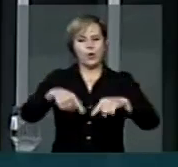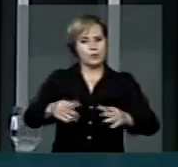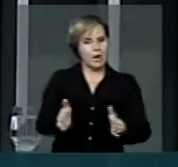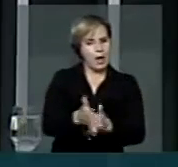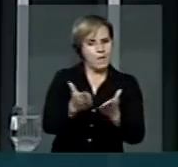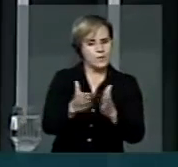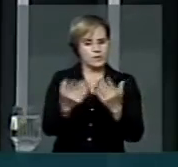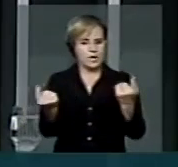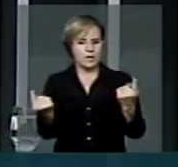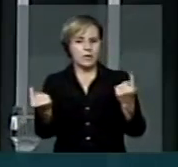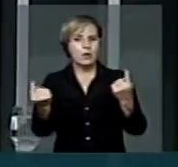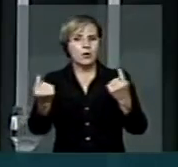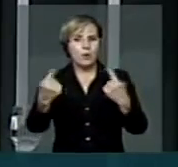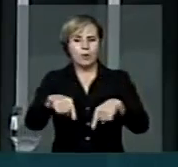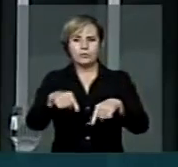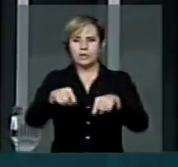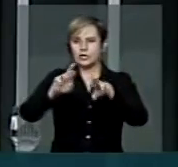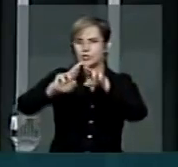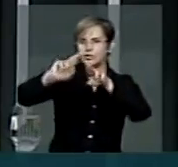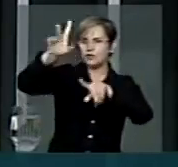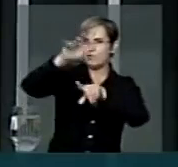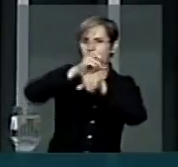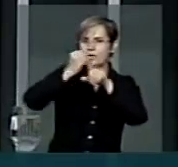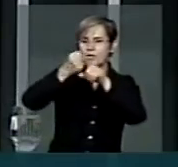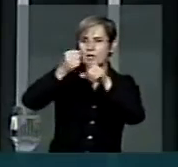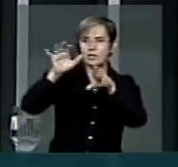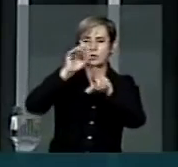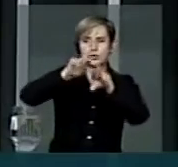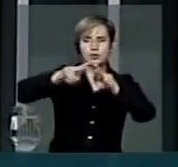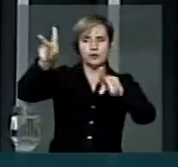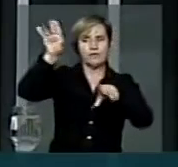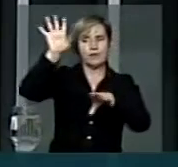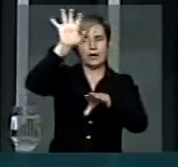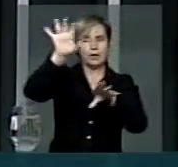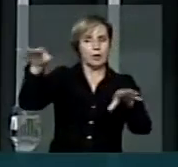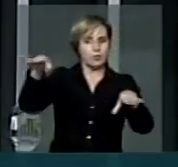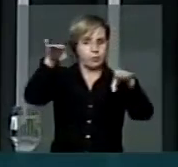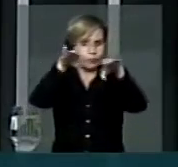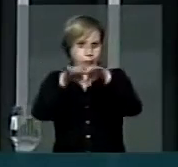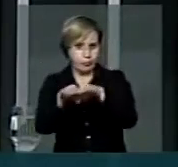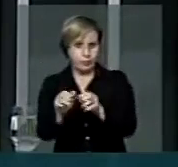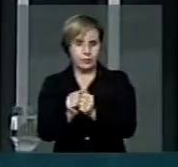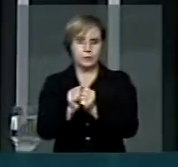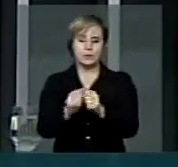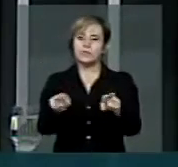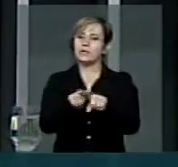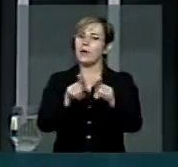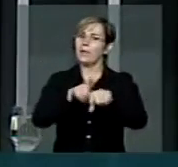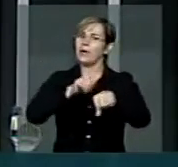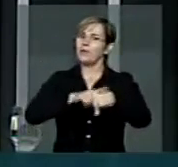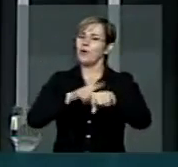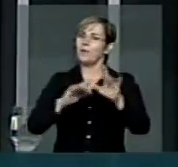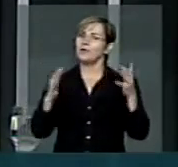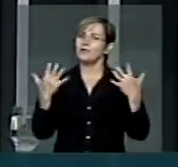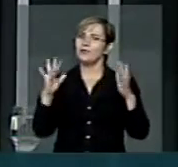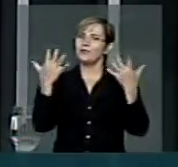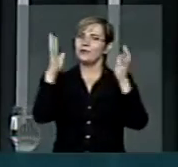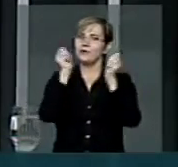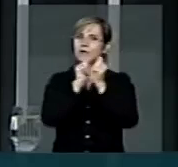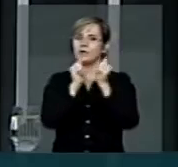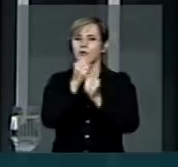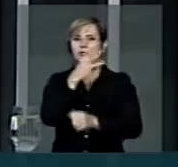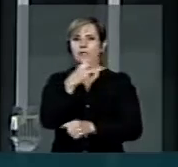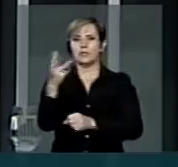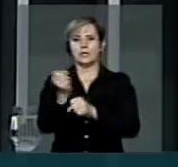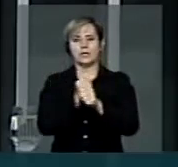referência de combate às desigualdades regionais e às desigualdades sociais. É momento de comemorarmos os